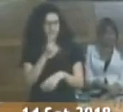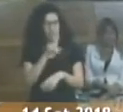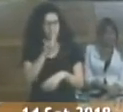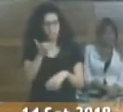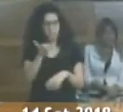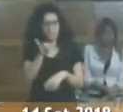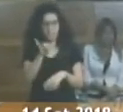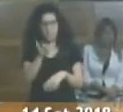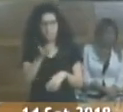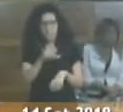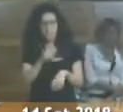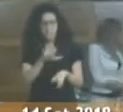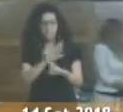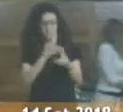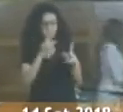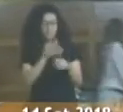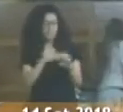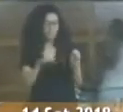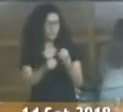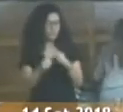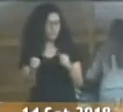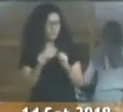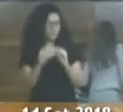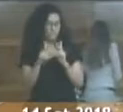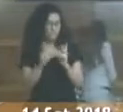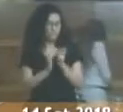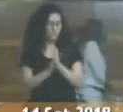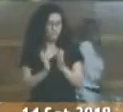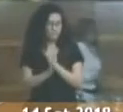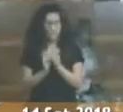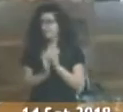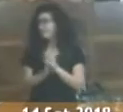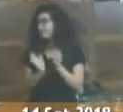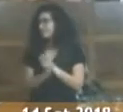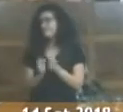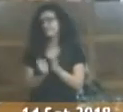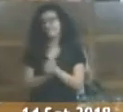dar um outro olhar para a Ilha Grande. Tá, ok? Obrigada.